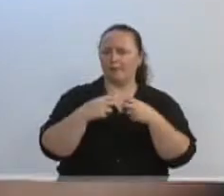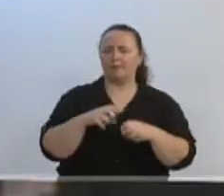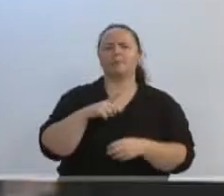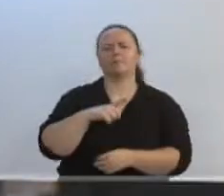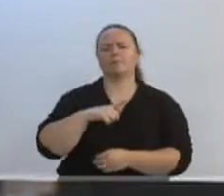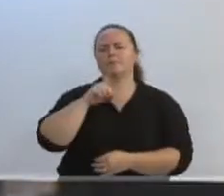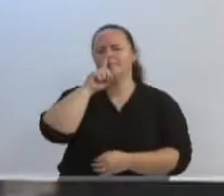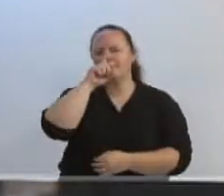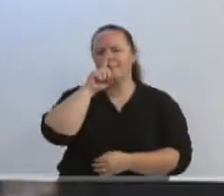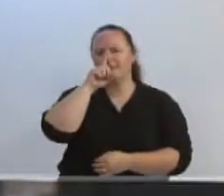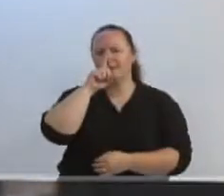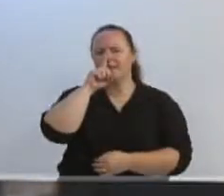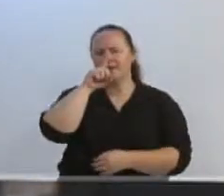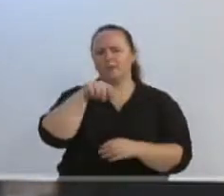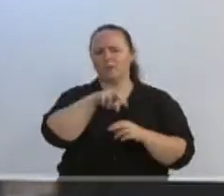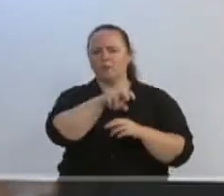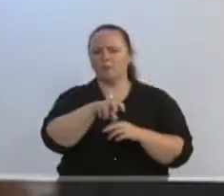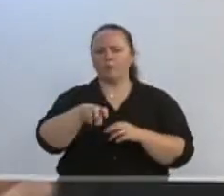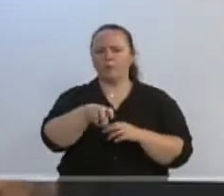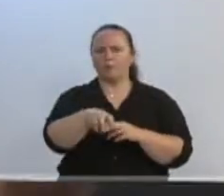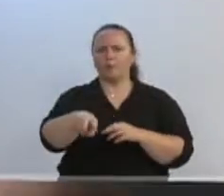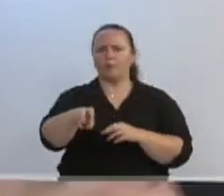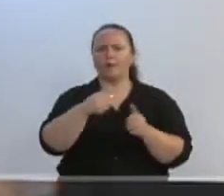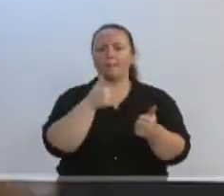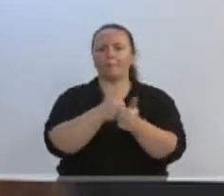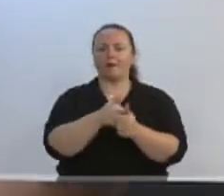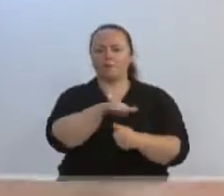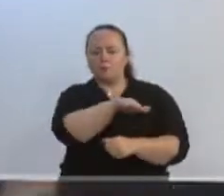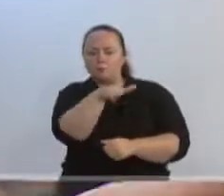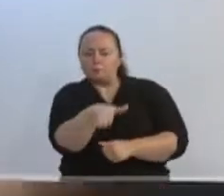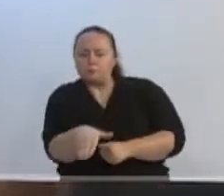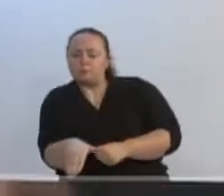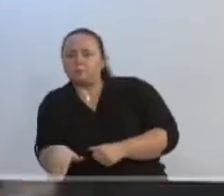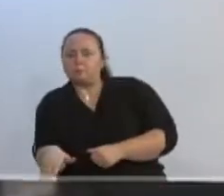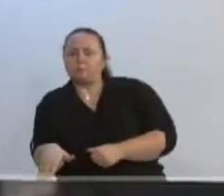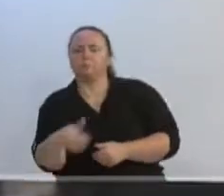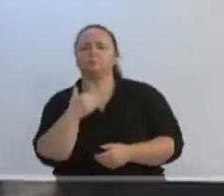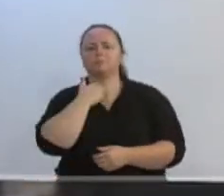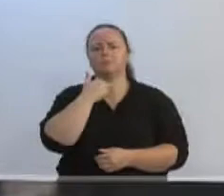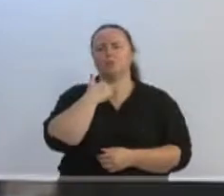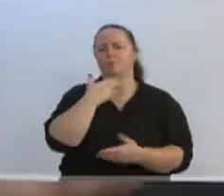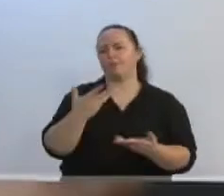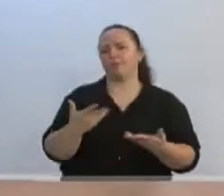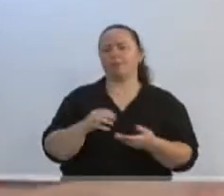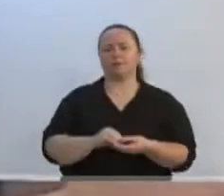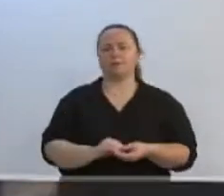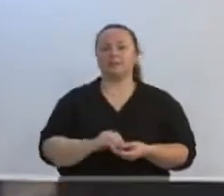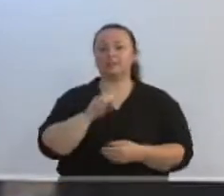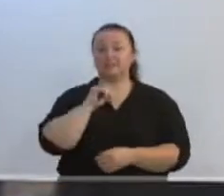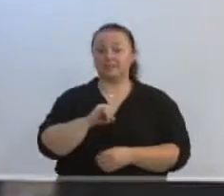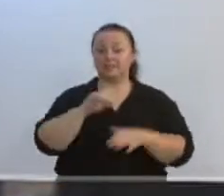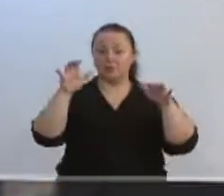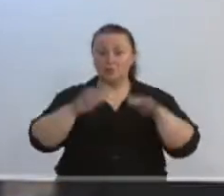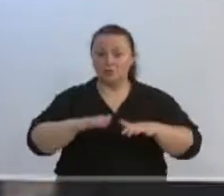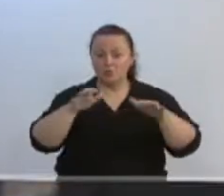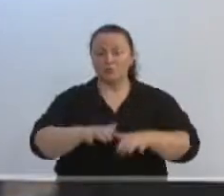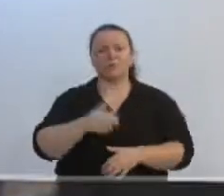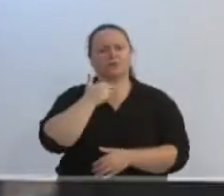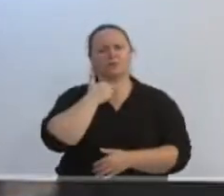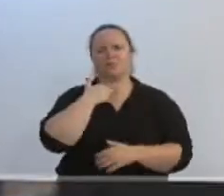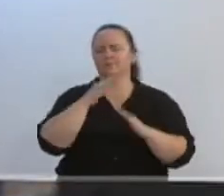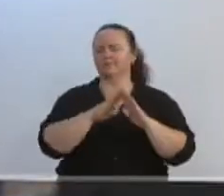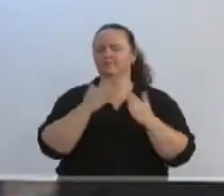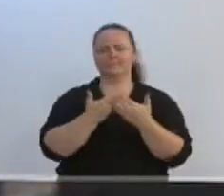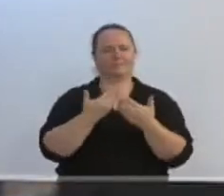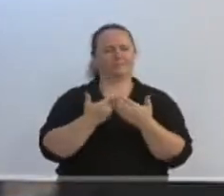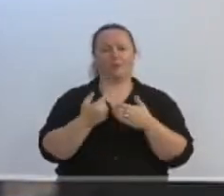sim, o risco em todo aquele trajeto, próximo de precipícios, de barrancos, não podendo ir para a escola em dias de chuva, porque o Macalama lá toma conta também em dias de chuva. Toda